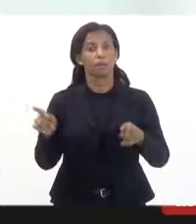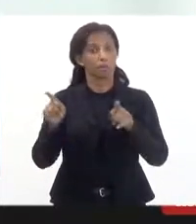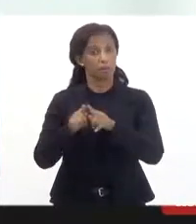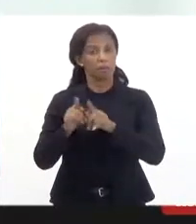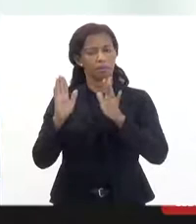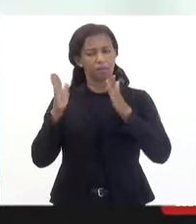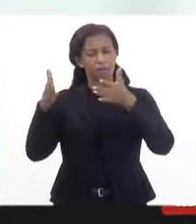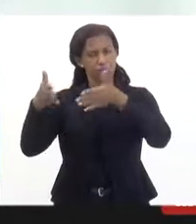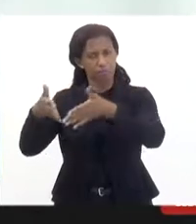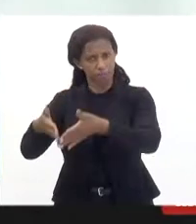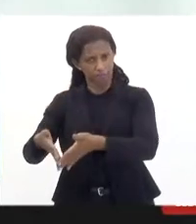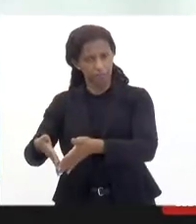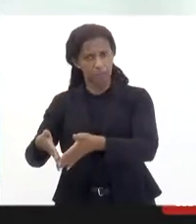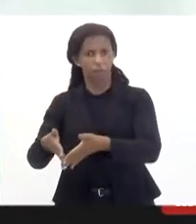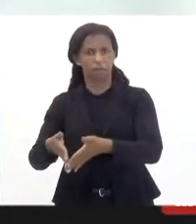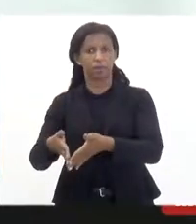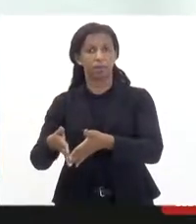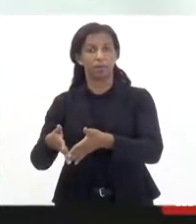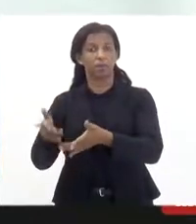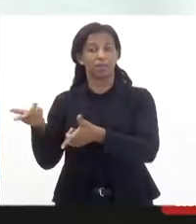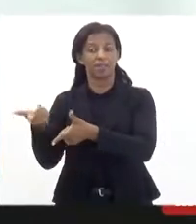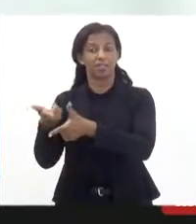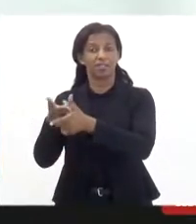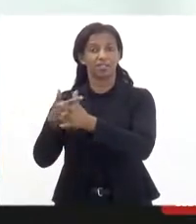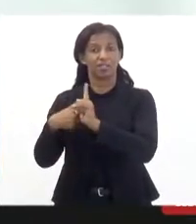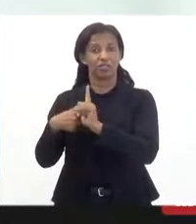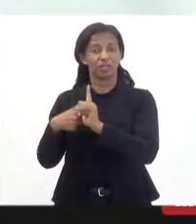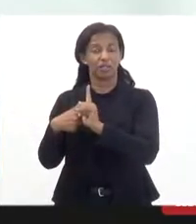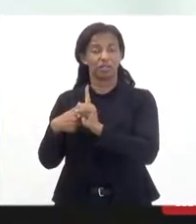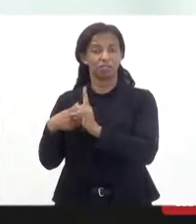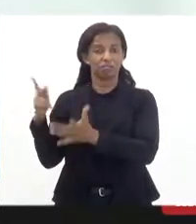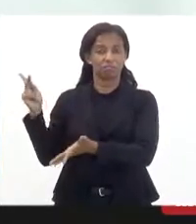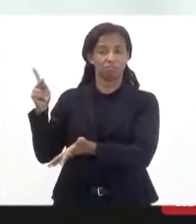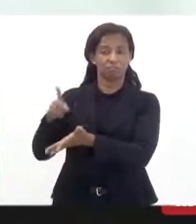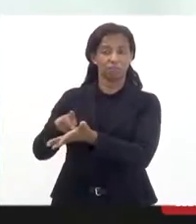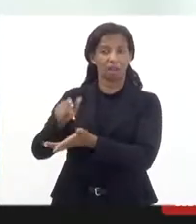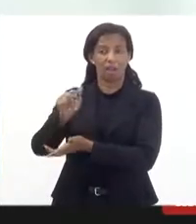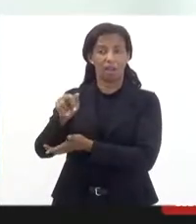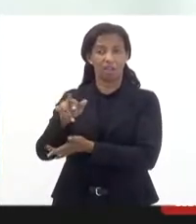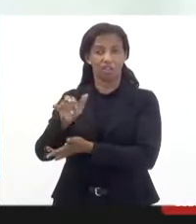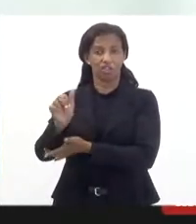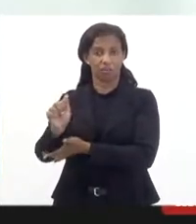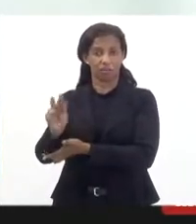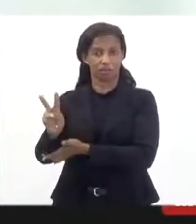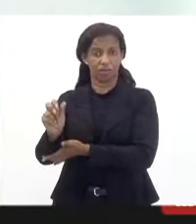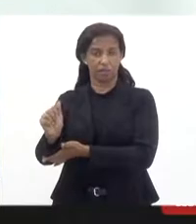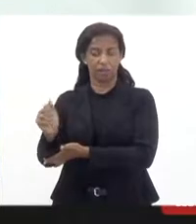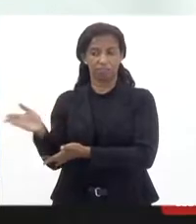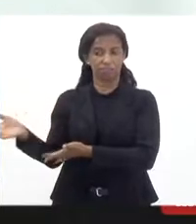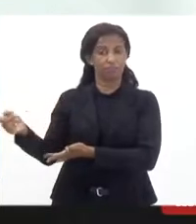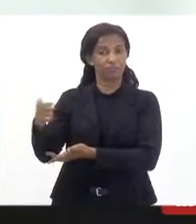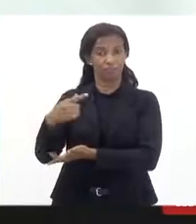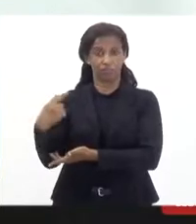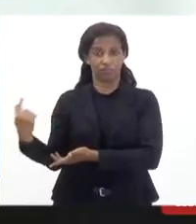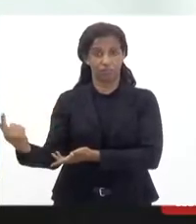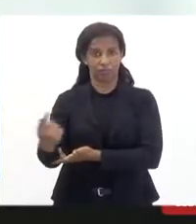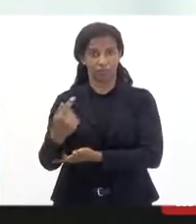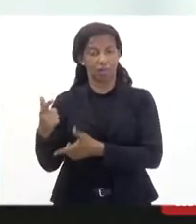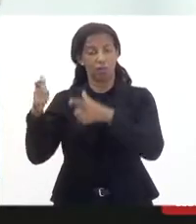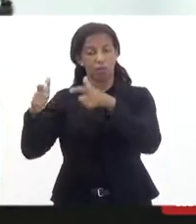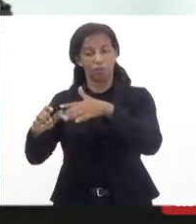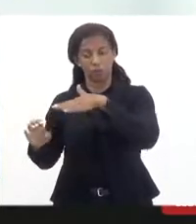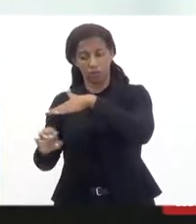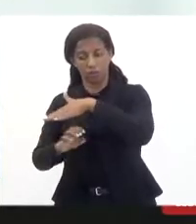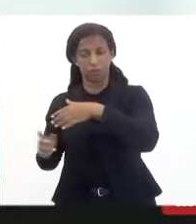específica, sim, mas específica sobre a dívida ativa de uma maneira geral, onde as concessionárias de